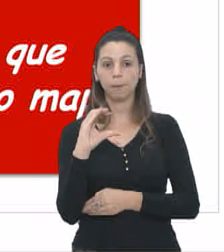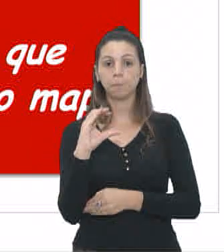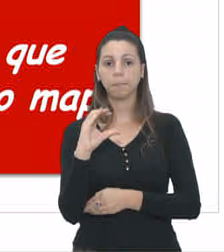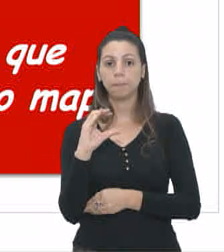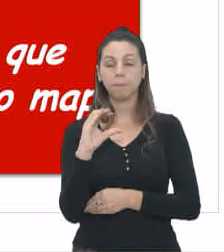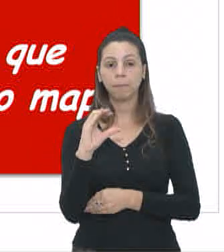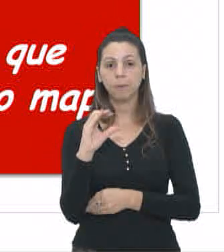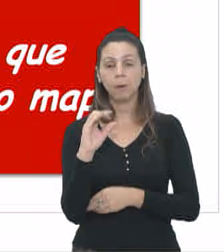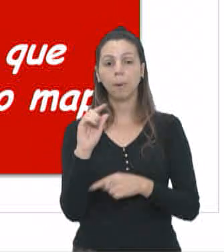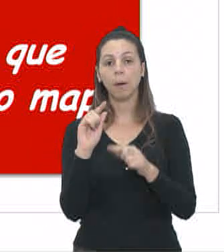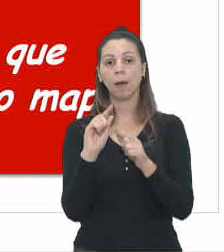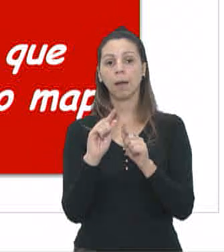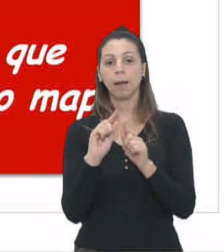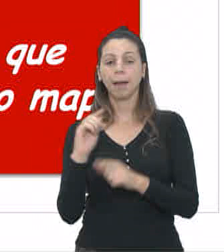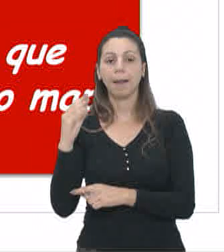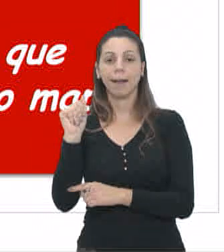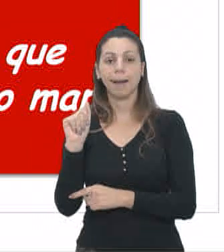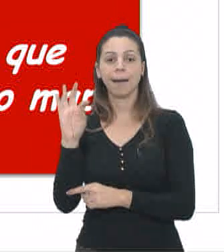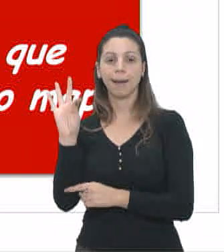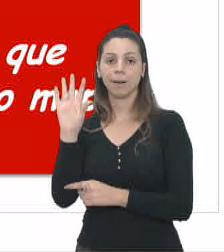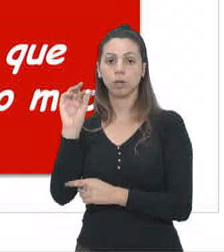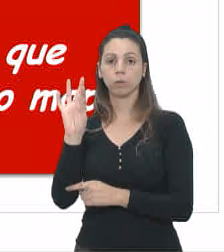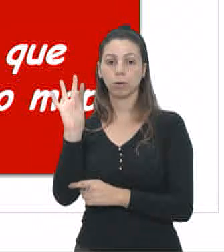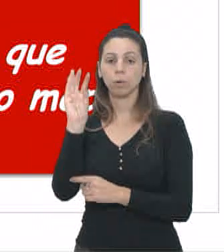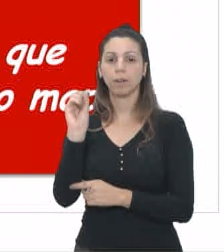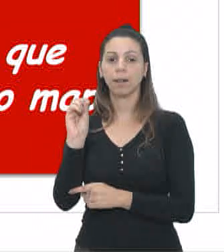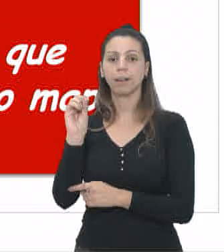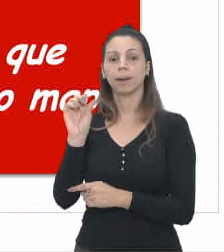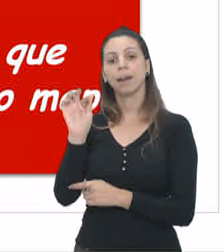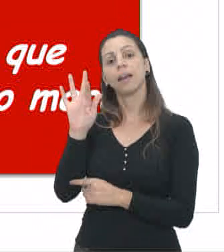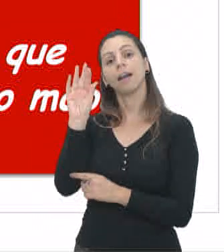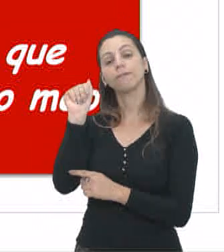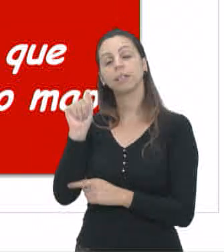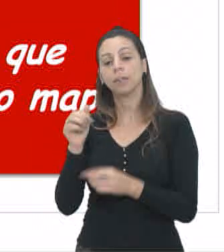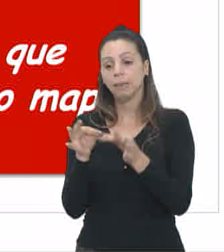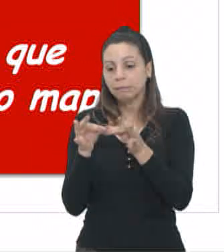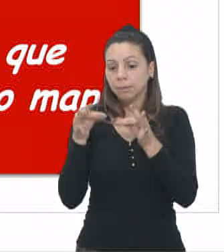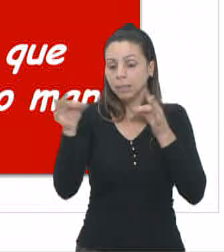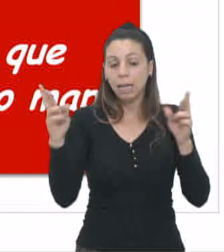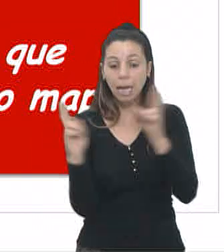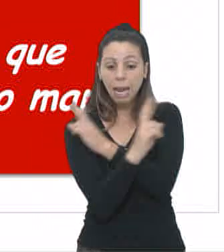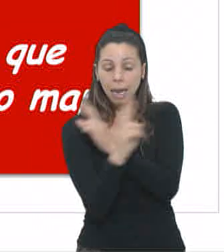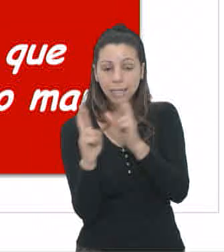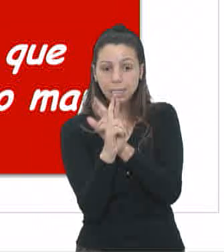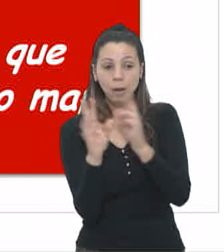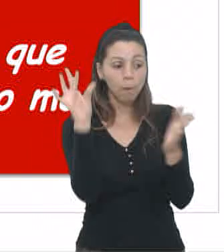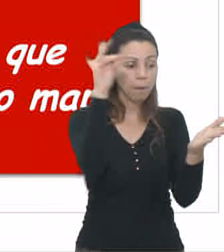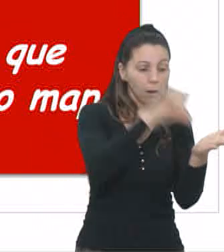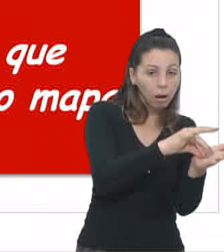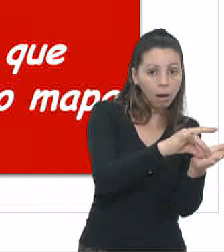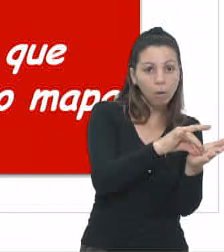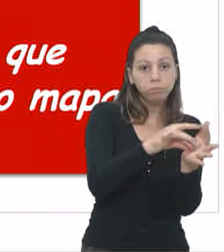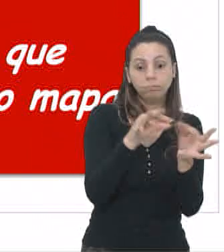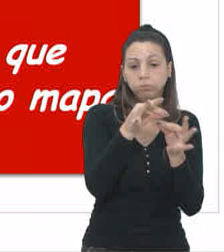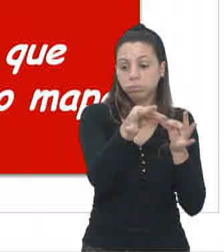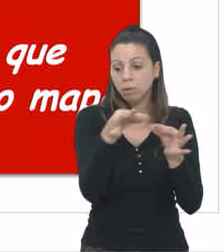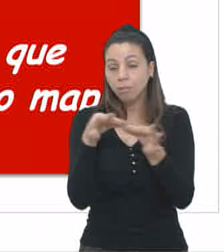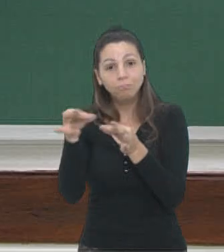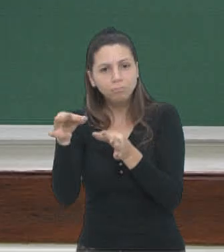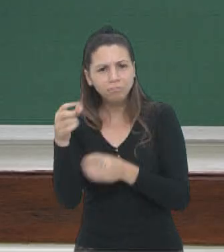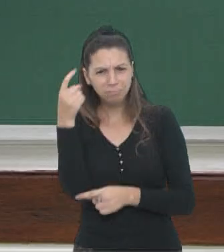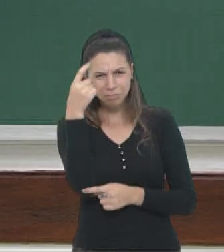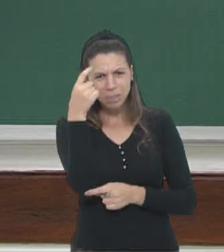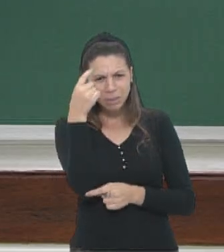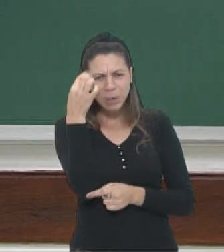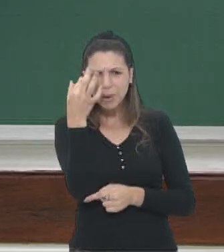escalas cartográficas são ferramentas que relacionam a distância real com a distância no mapa. Pensou?